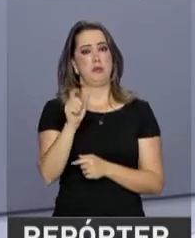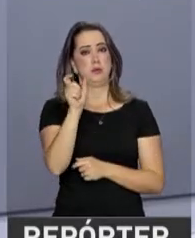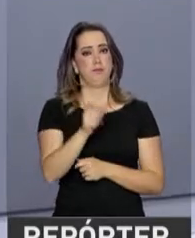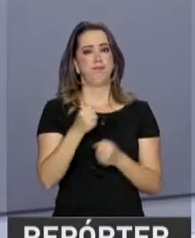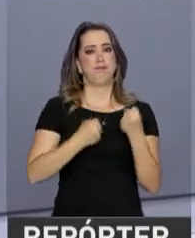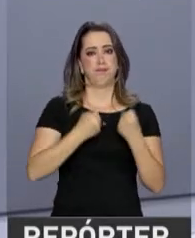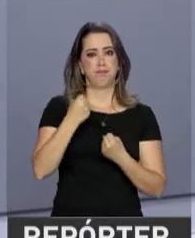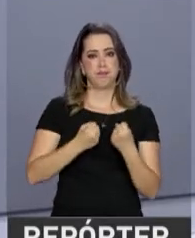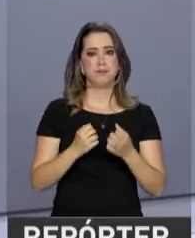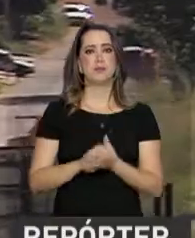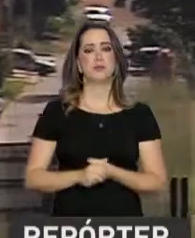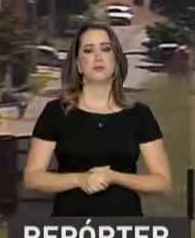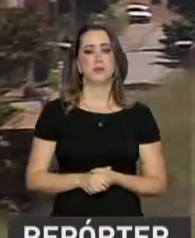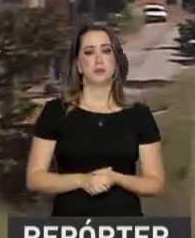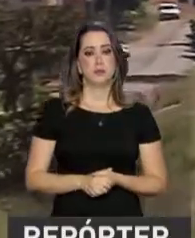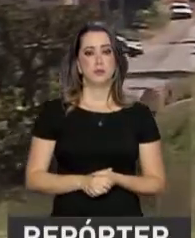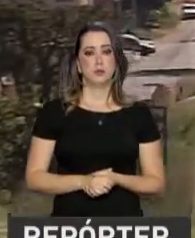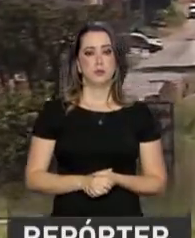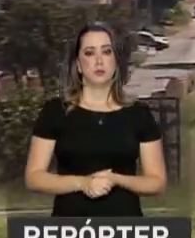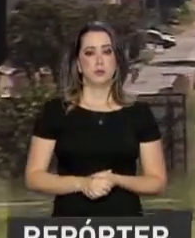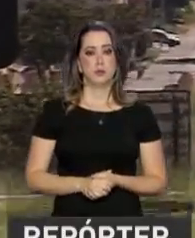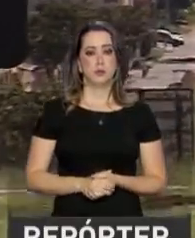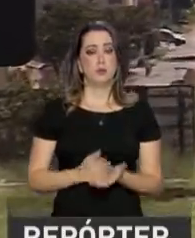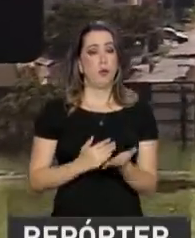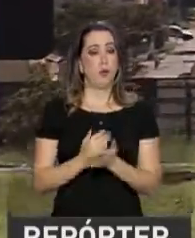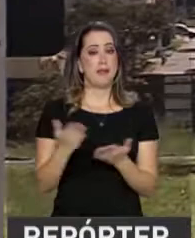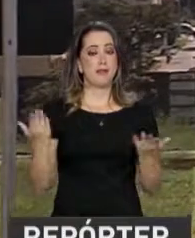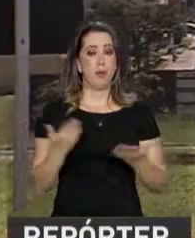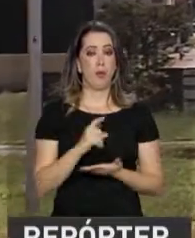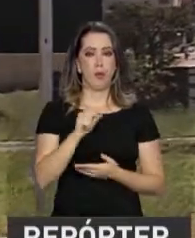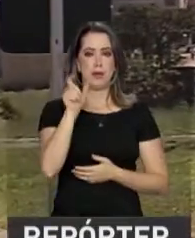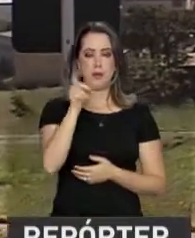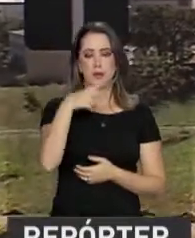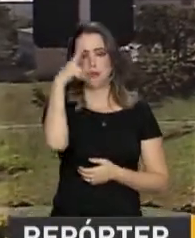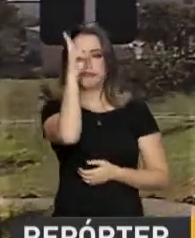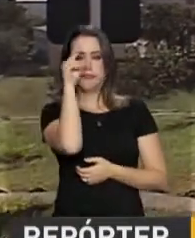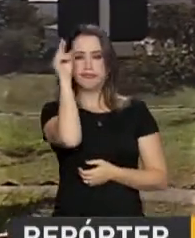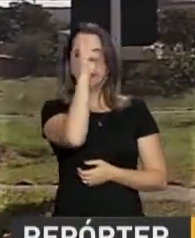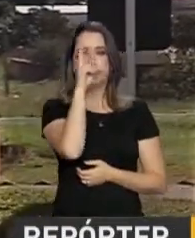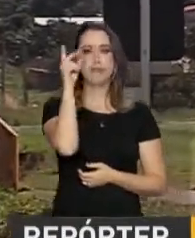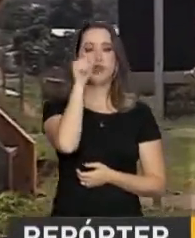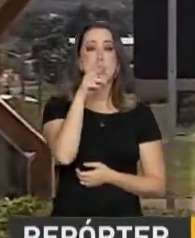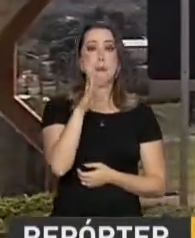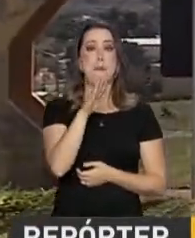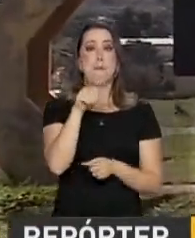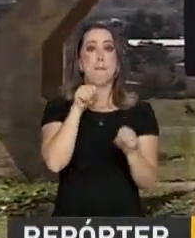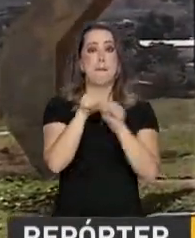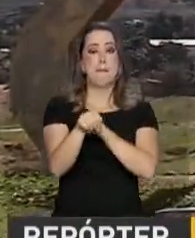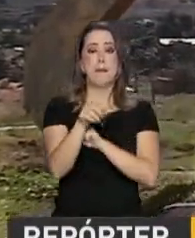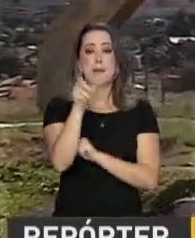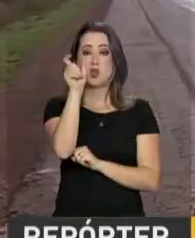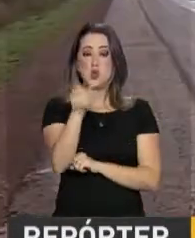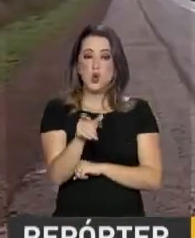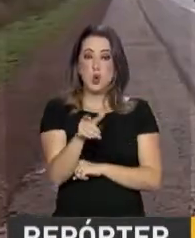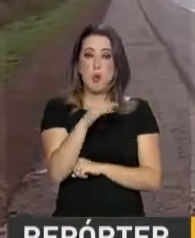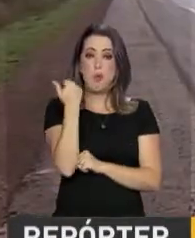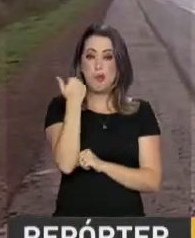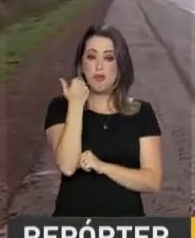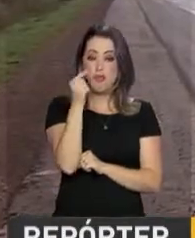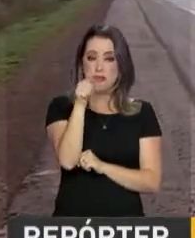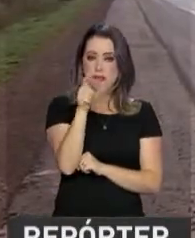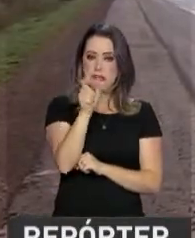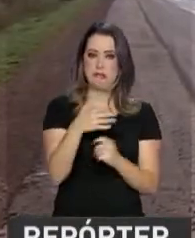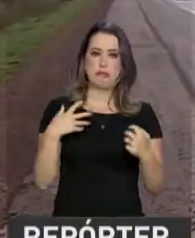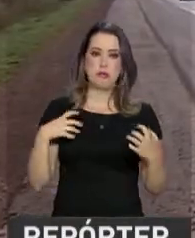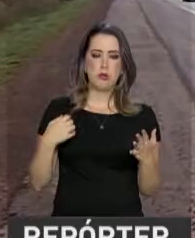no trânsito. A partir de agora, o motorista embriagado que cometer homicídio culposo no trânsito, ou seja,